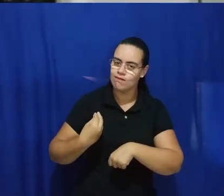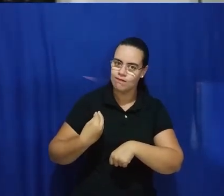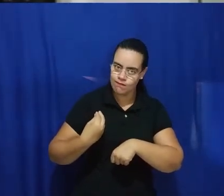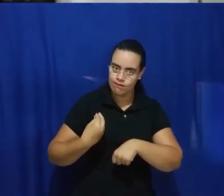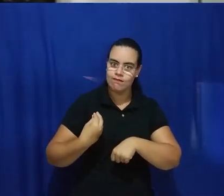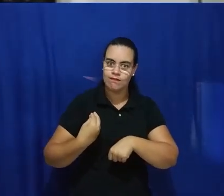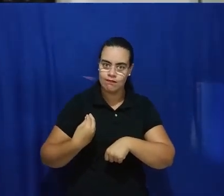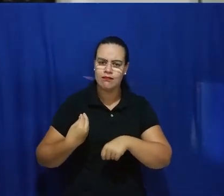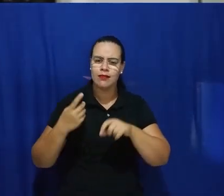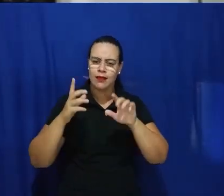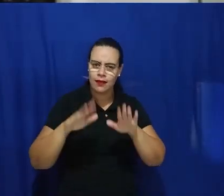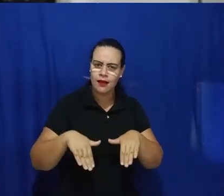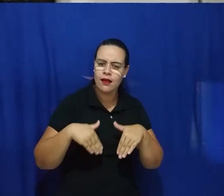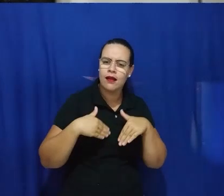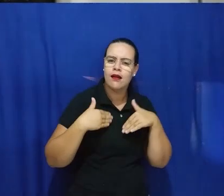na